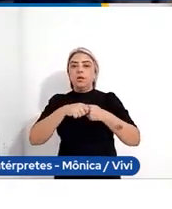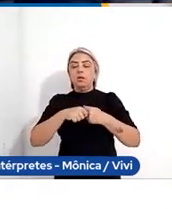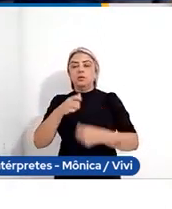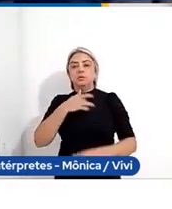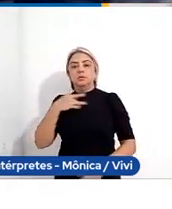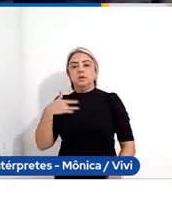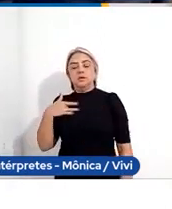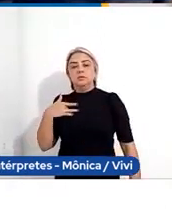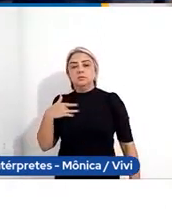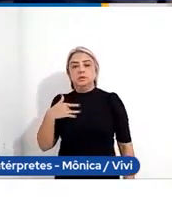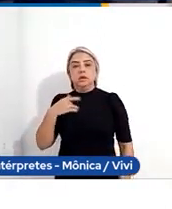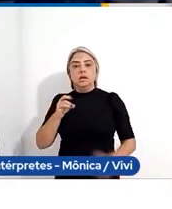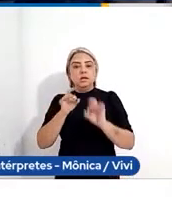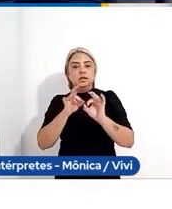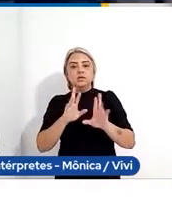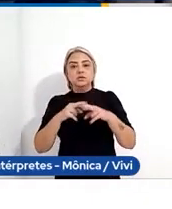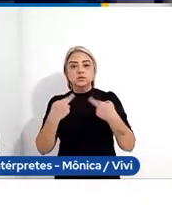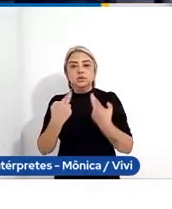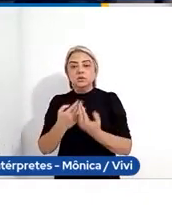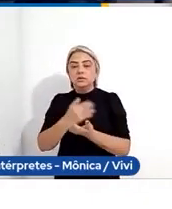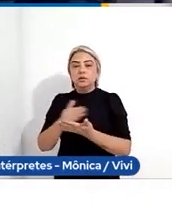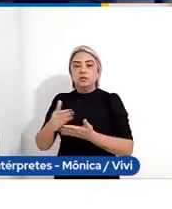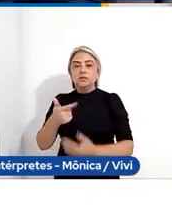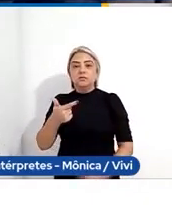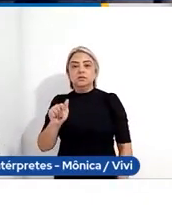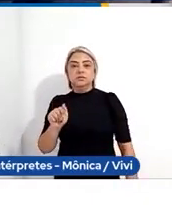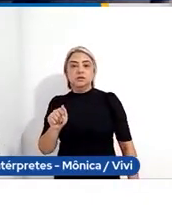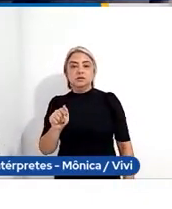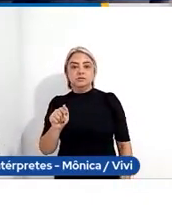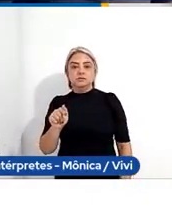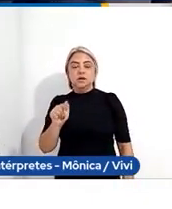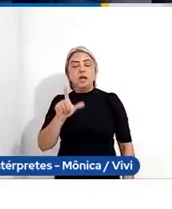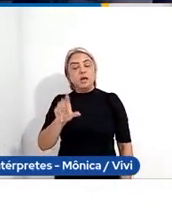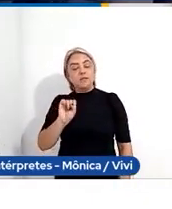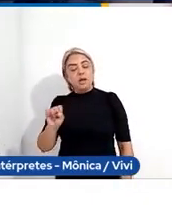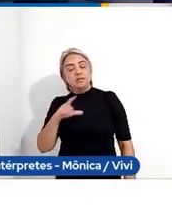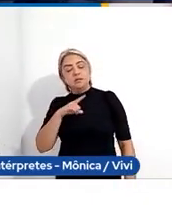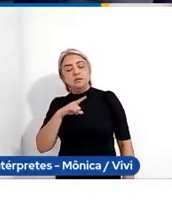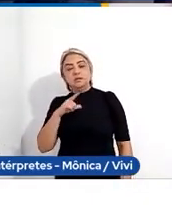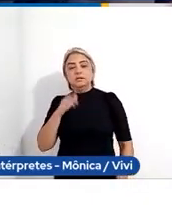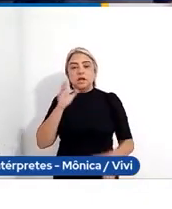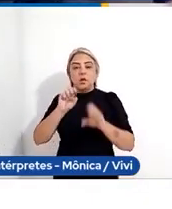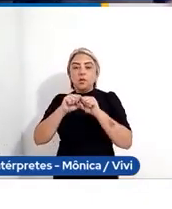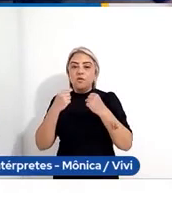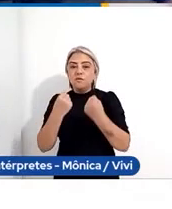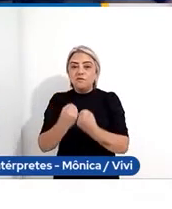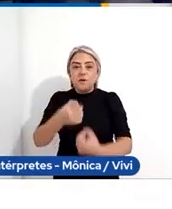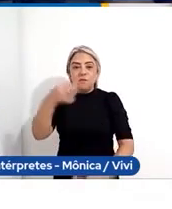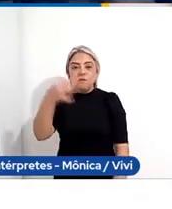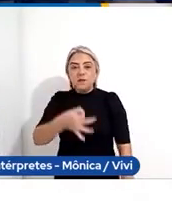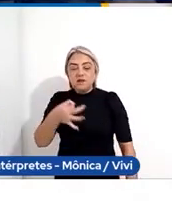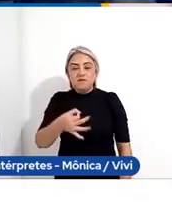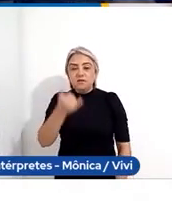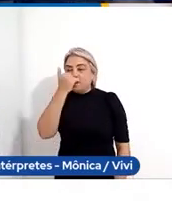Industrial da Saúde, que deixou de se reunir a partir de 2017. Mas teria sido, por exemplo, o fórum ideal para a gente